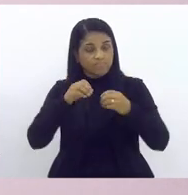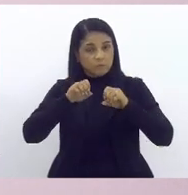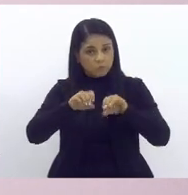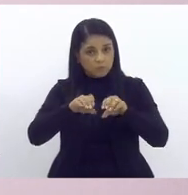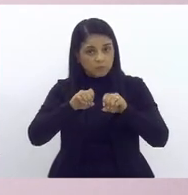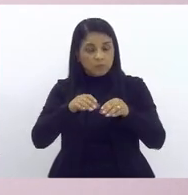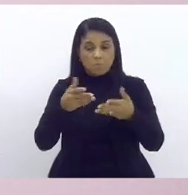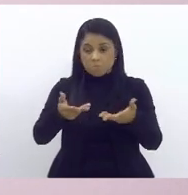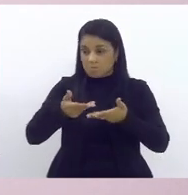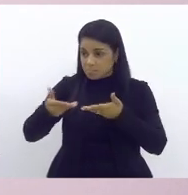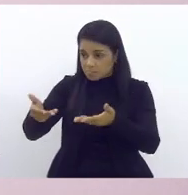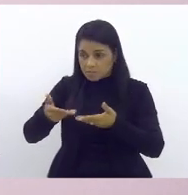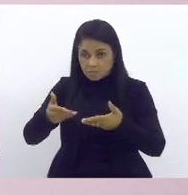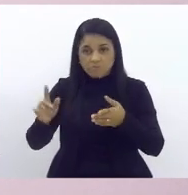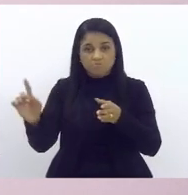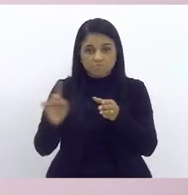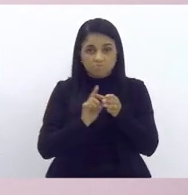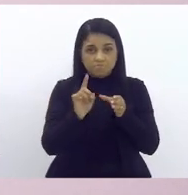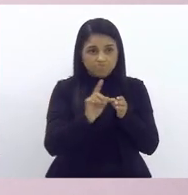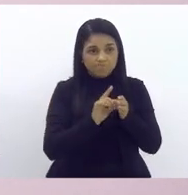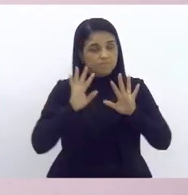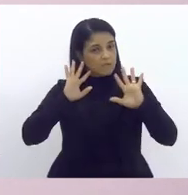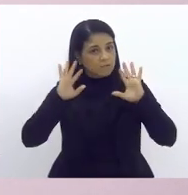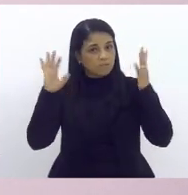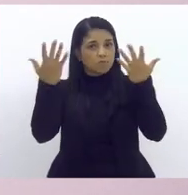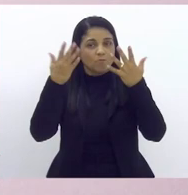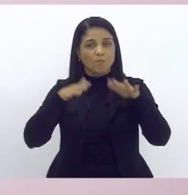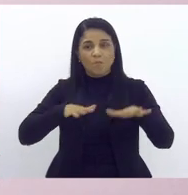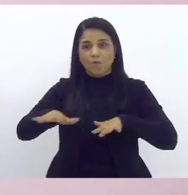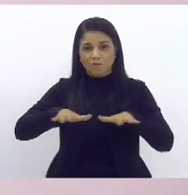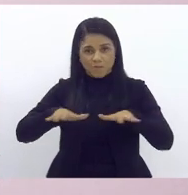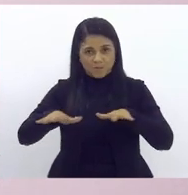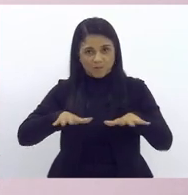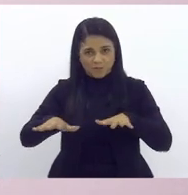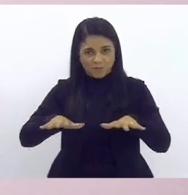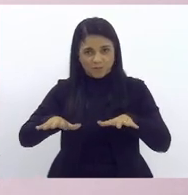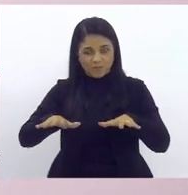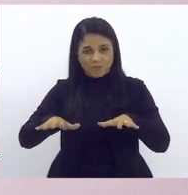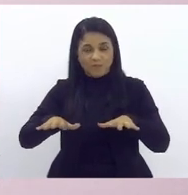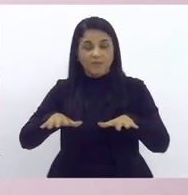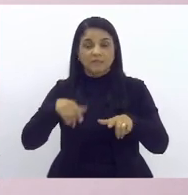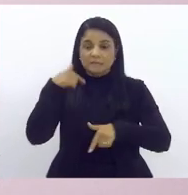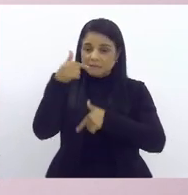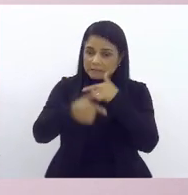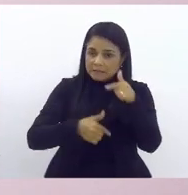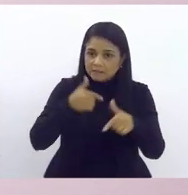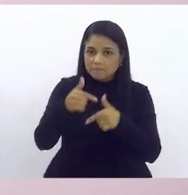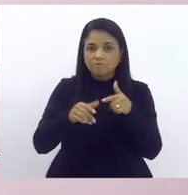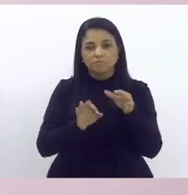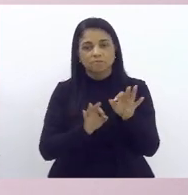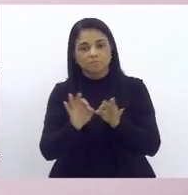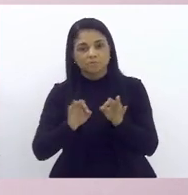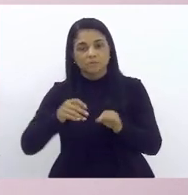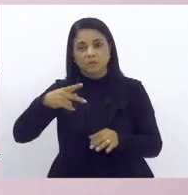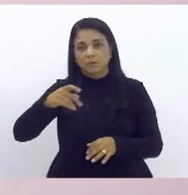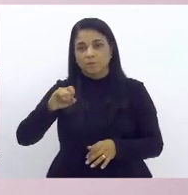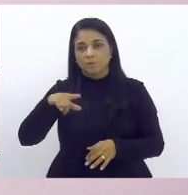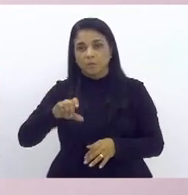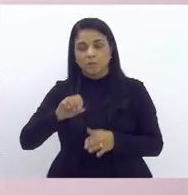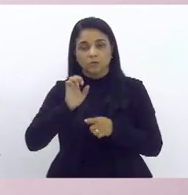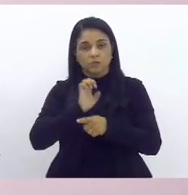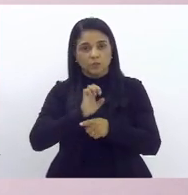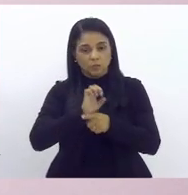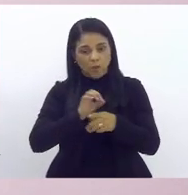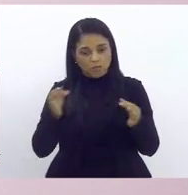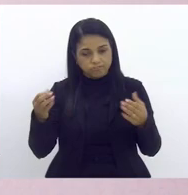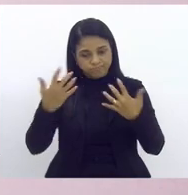para fazer parte disso, dessa revolução. E a gente está trabalhando exatamente com um plano estadual de educação